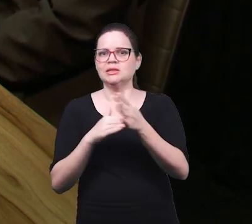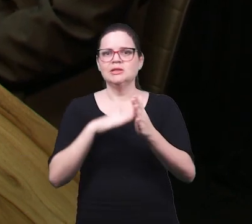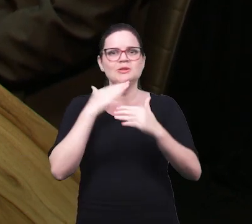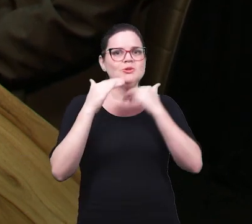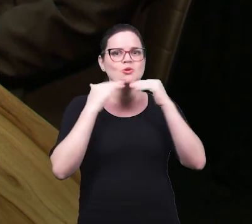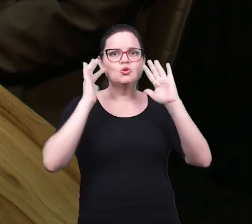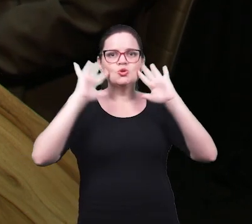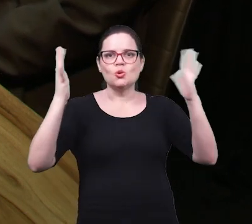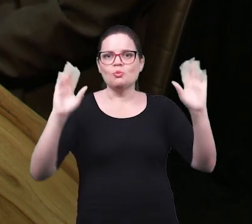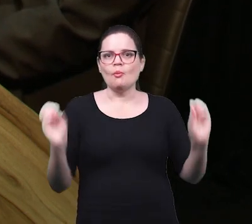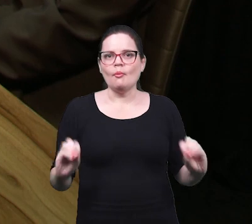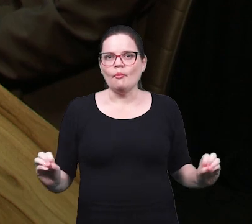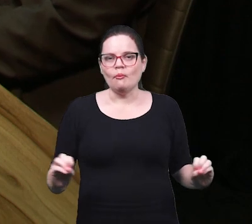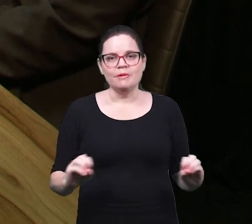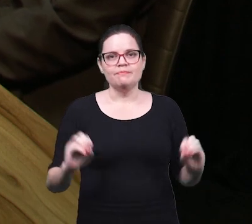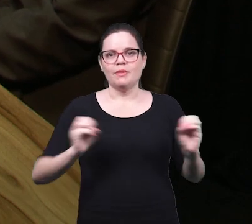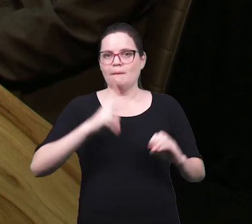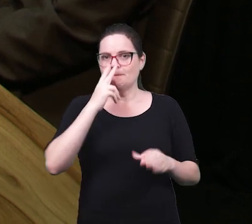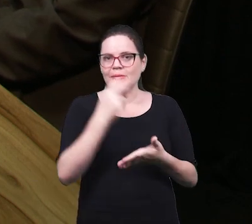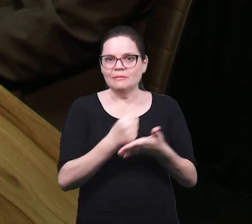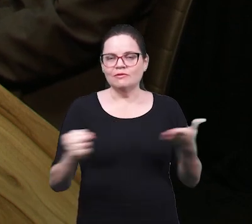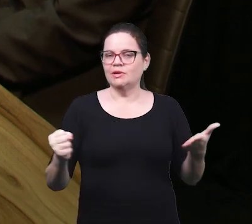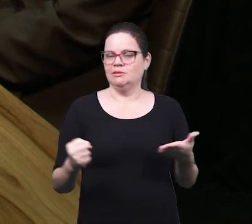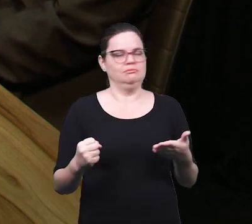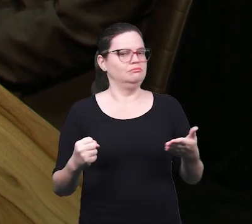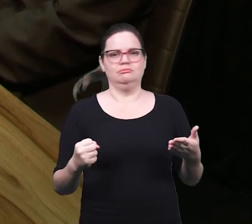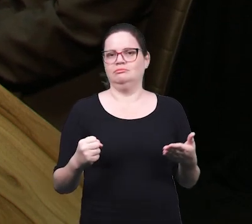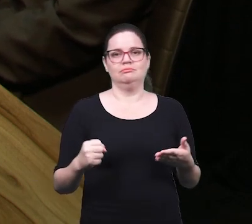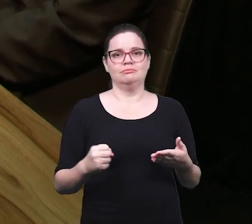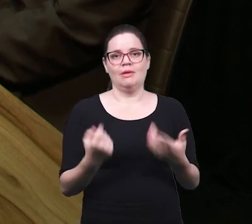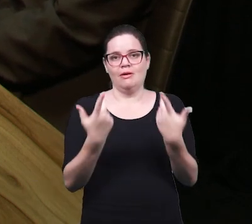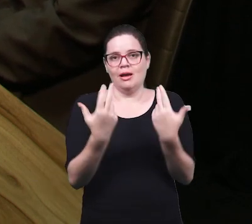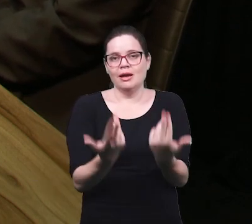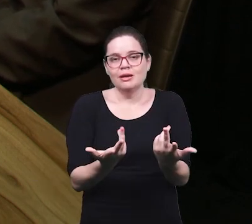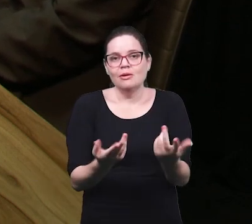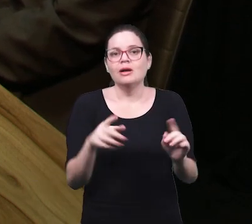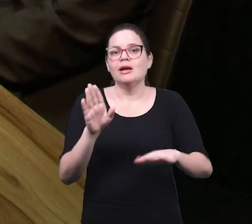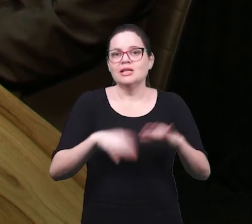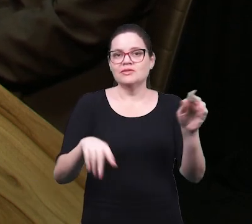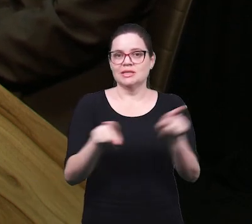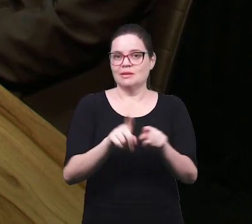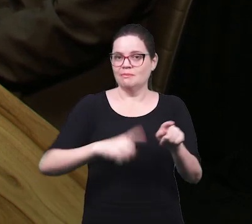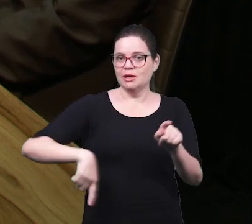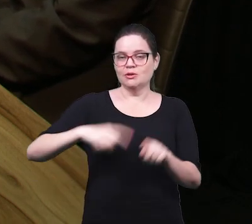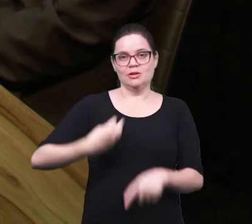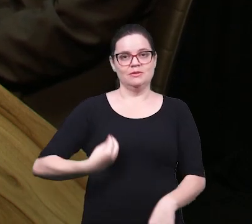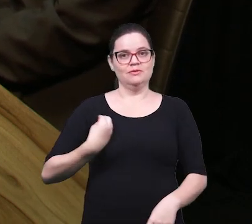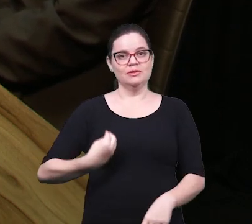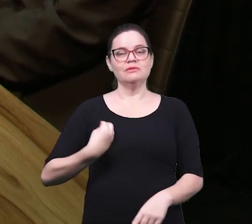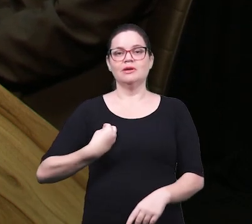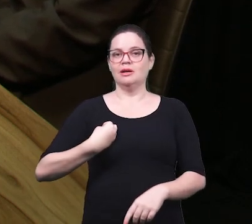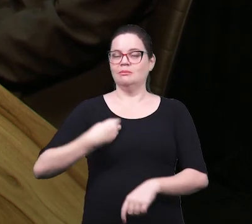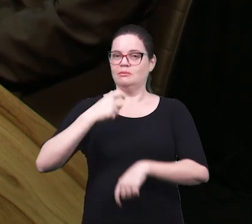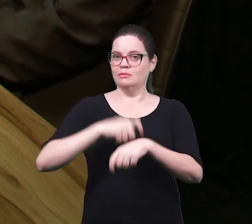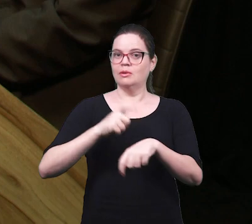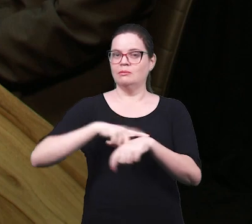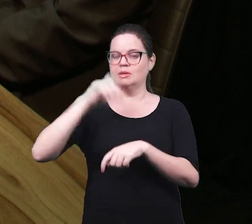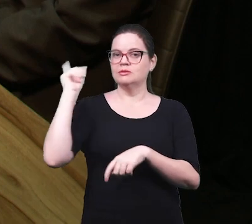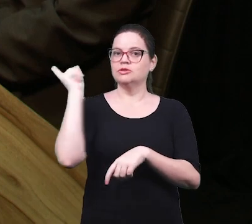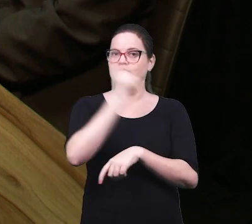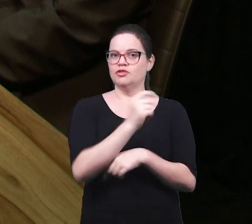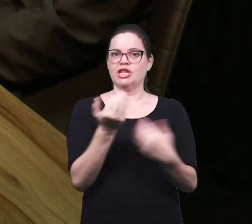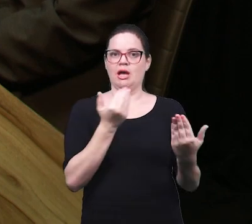podemos aplicar. Claro que José é tipo do Senhor Jesus, mas também podemos aplicar para as nossas vidas. Às vezes nós enfrentamos momentos que